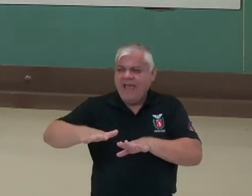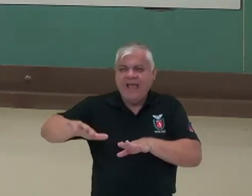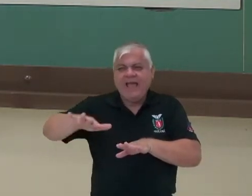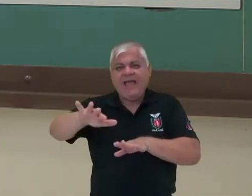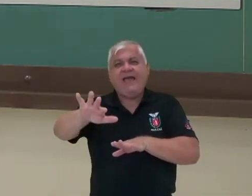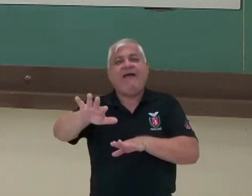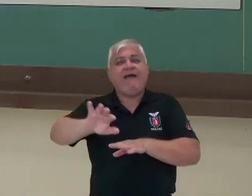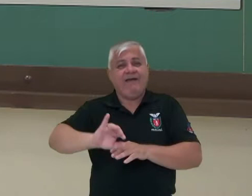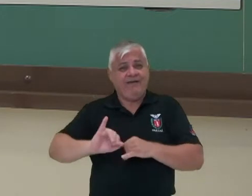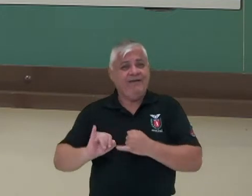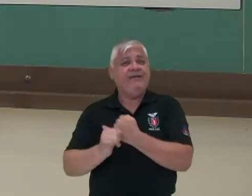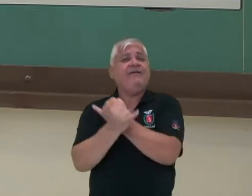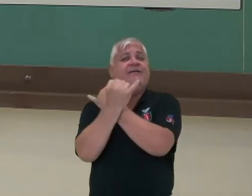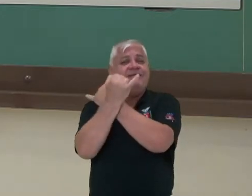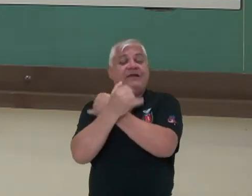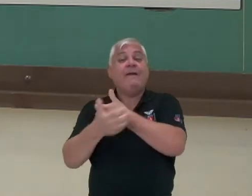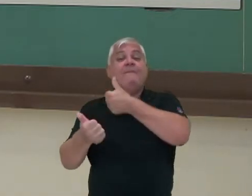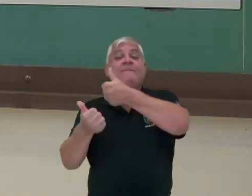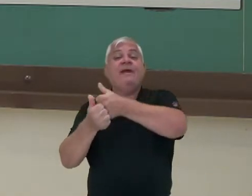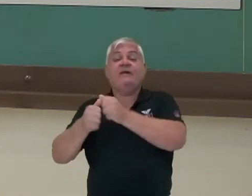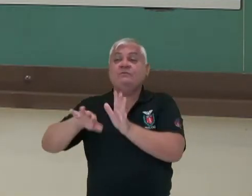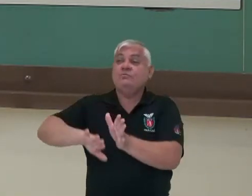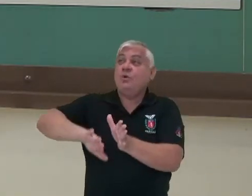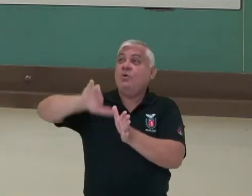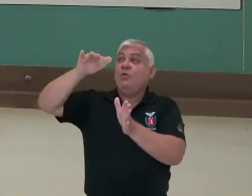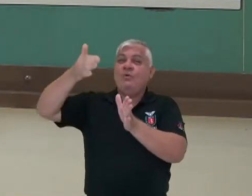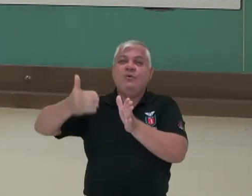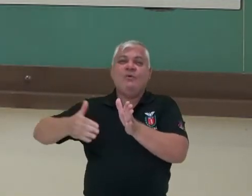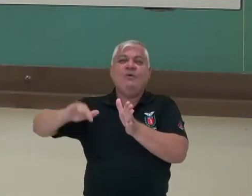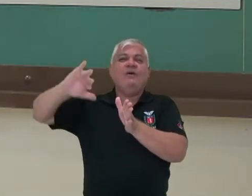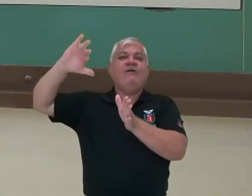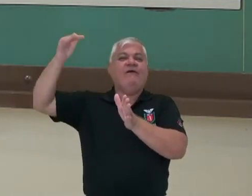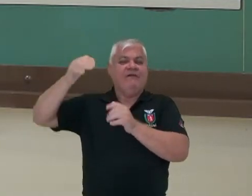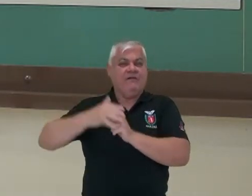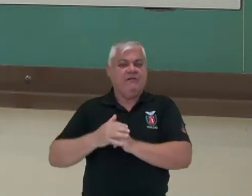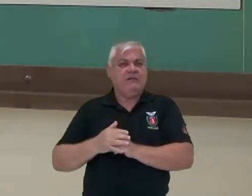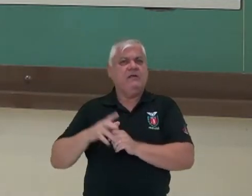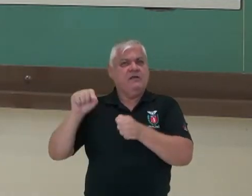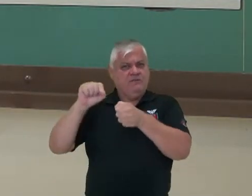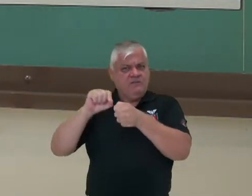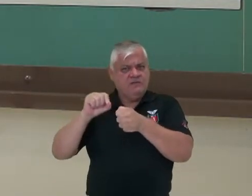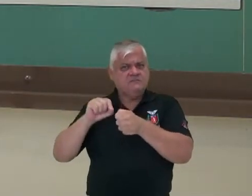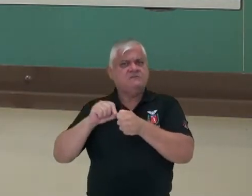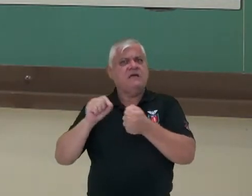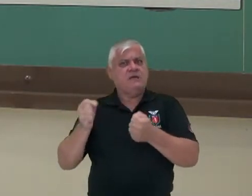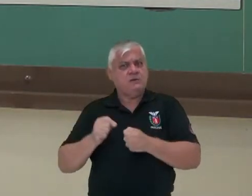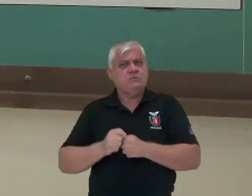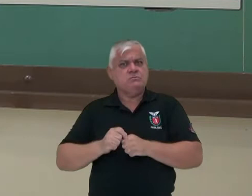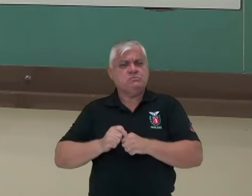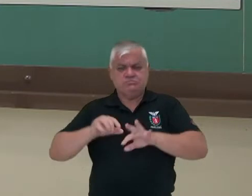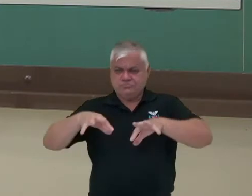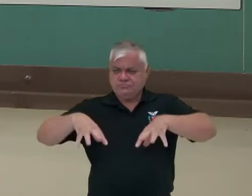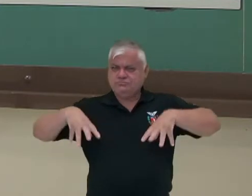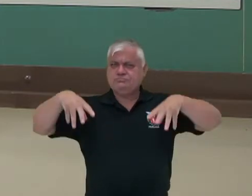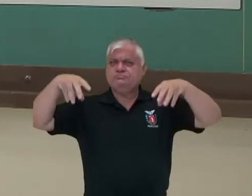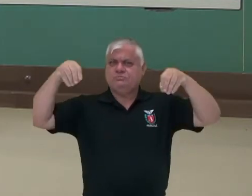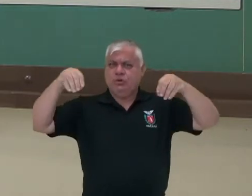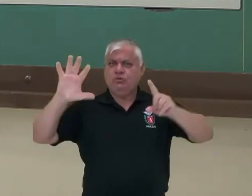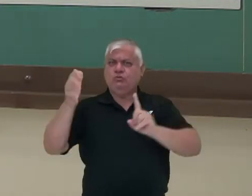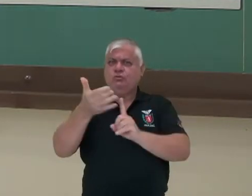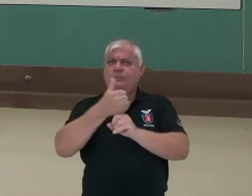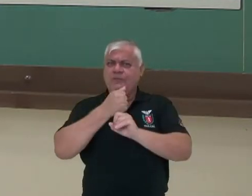extremamente montanhosa. Os incas formaram um grande império que floresceu a partir da região do atual